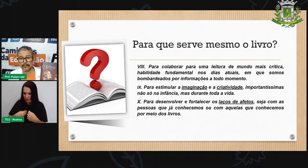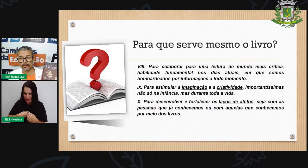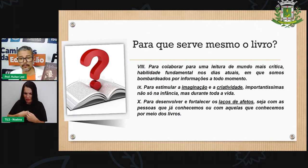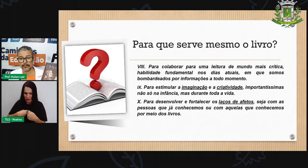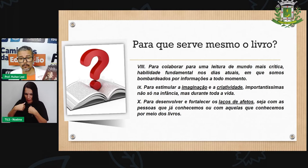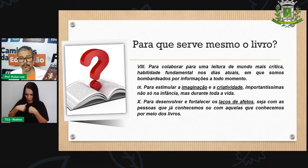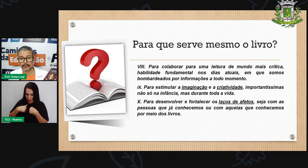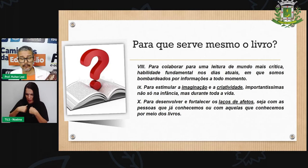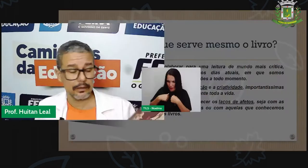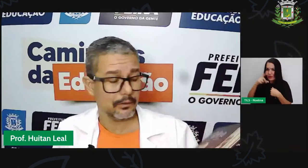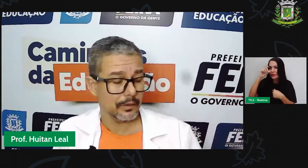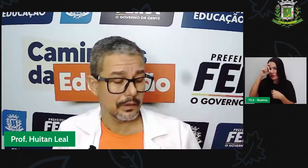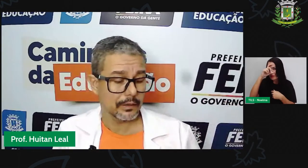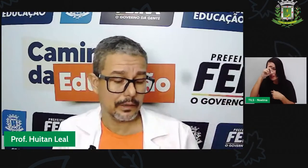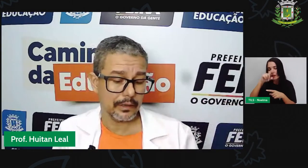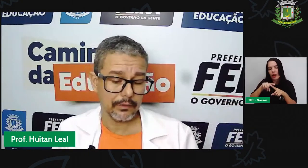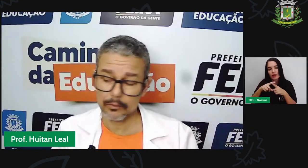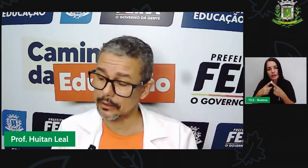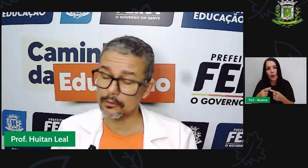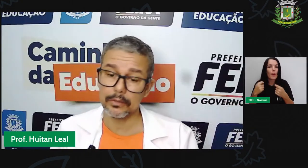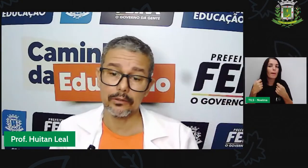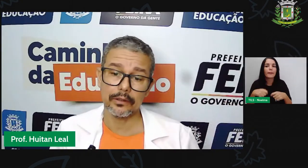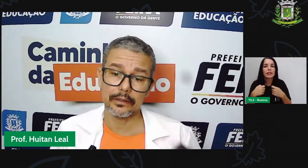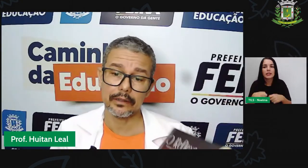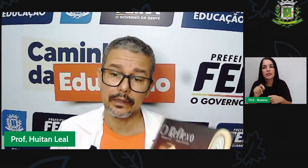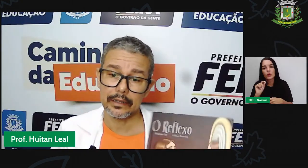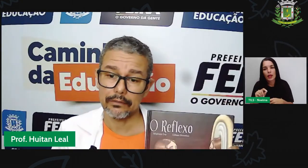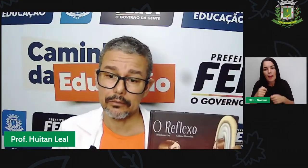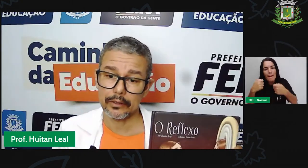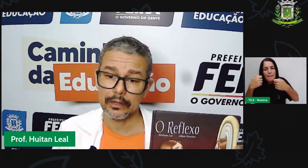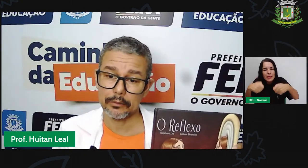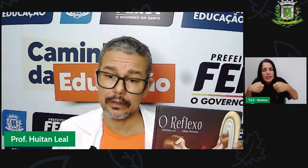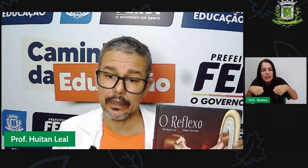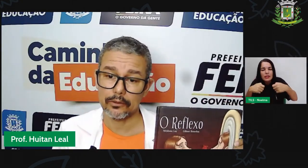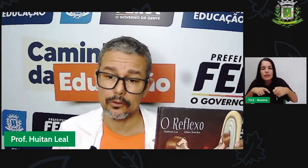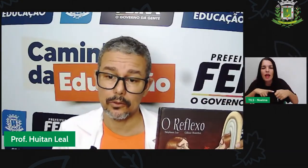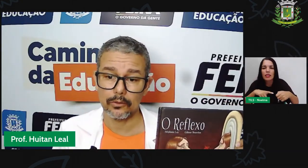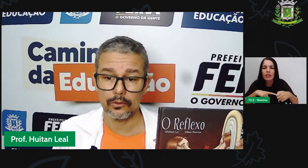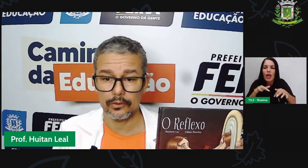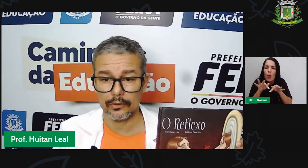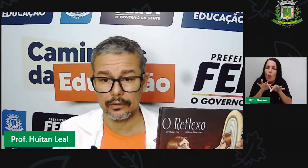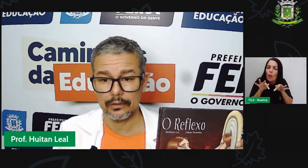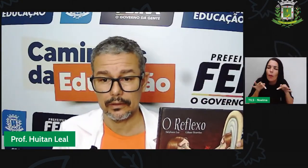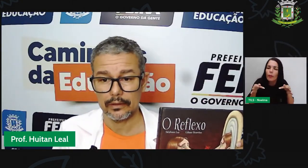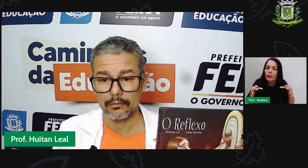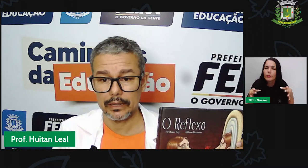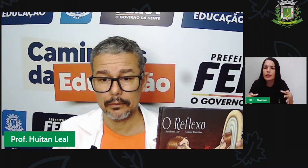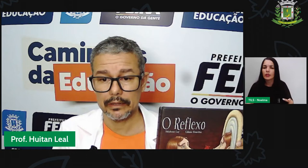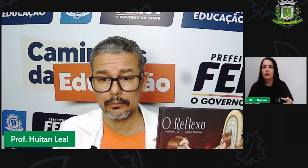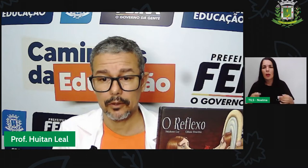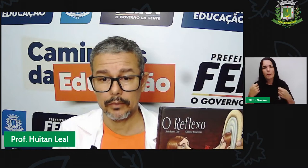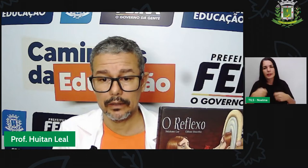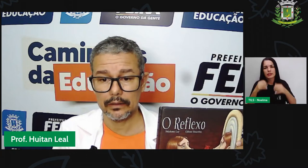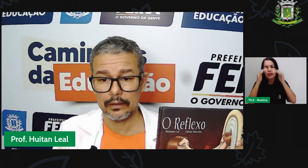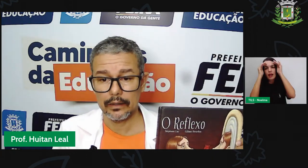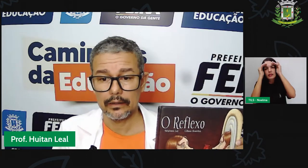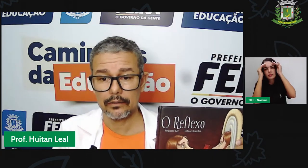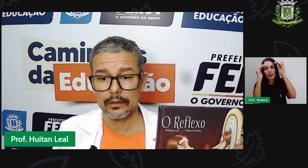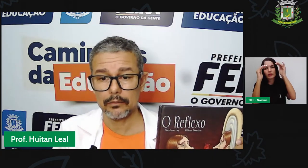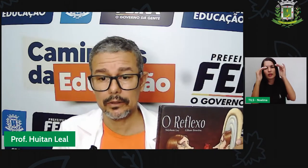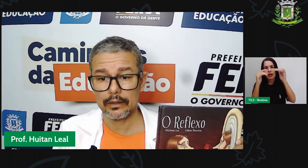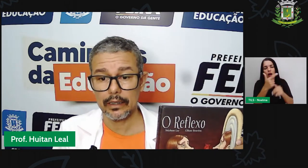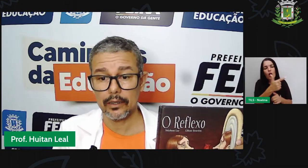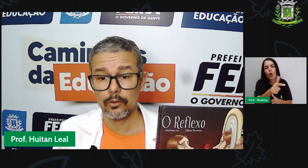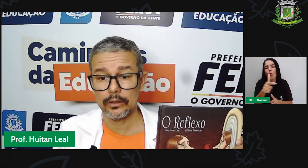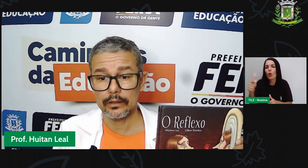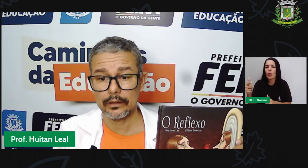O livro nos dá um conselho de que devemos ser humildes, de que devemos respeitar os outros, mas, principalmente, não